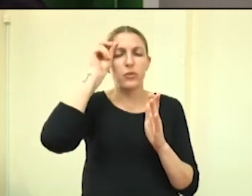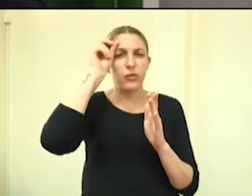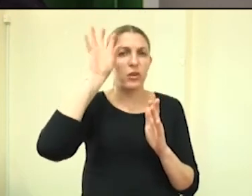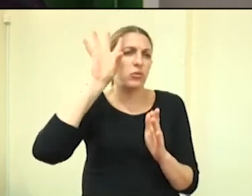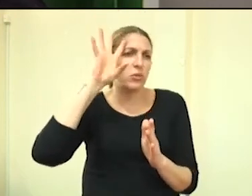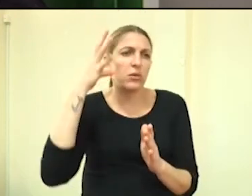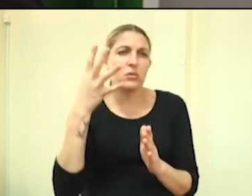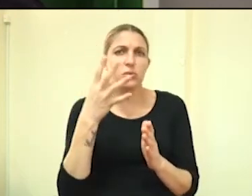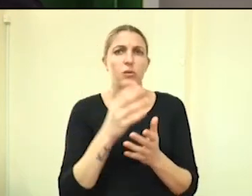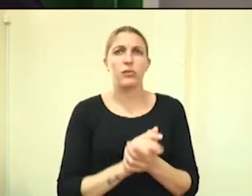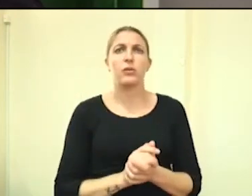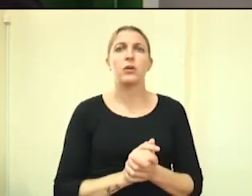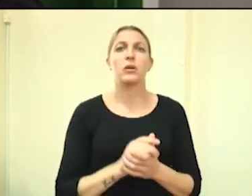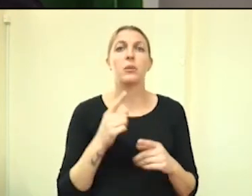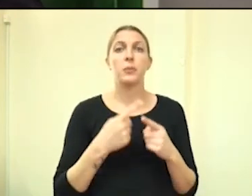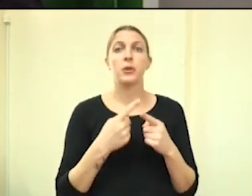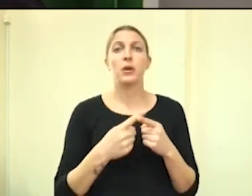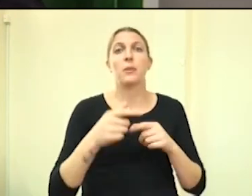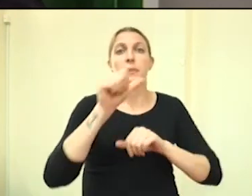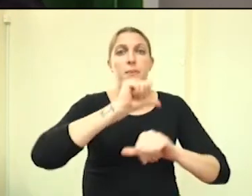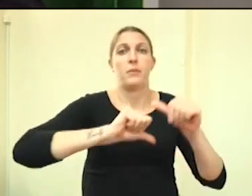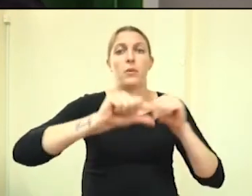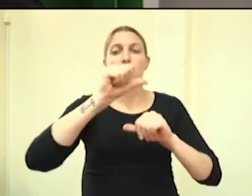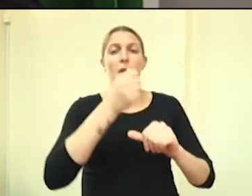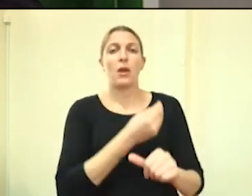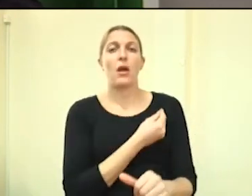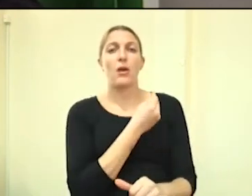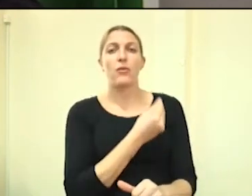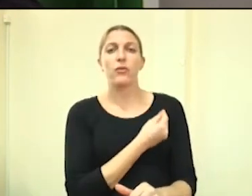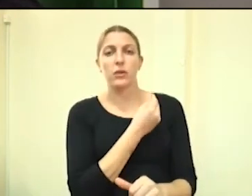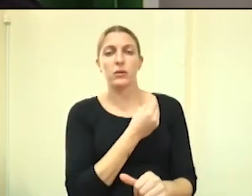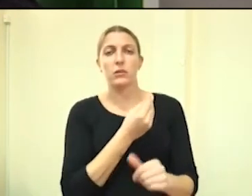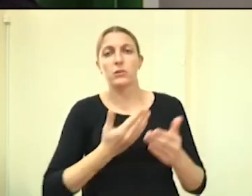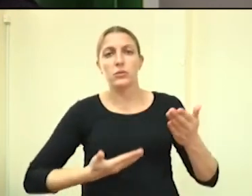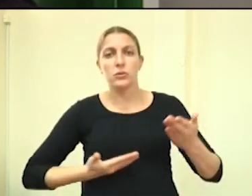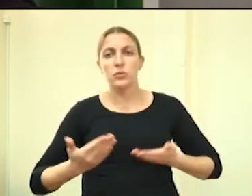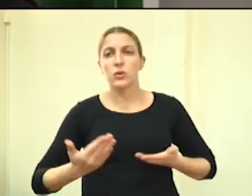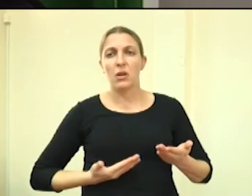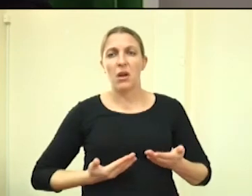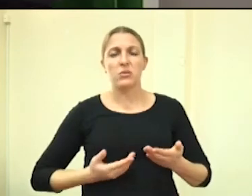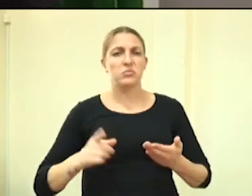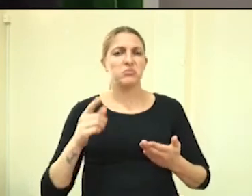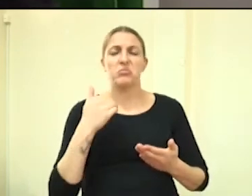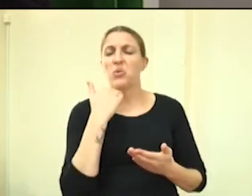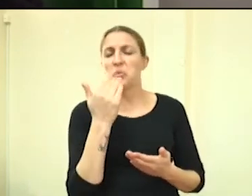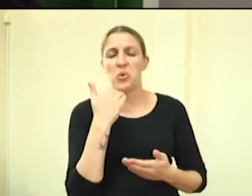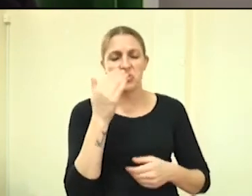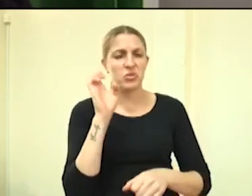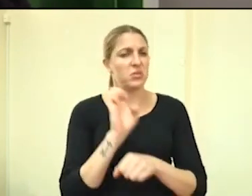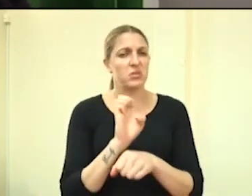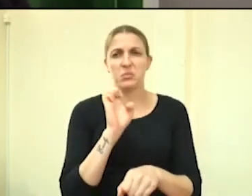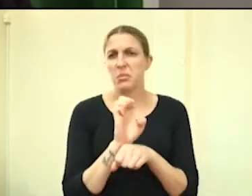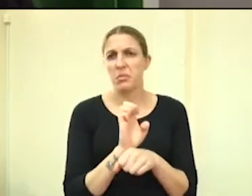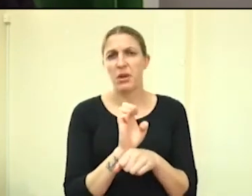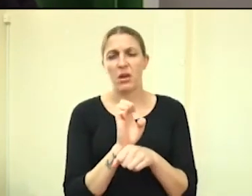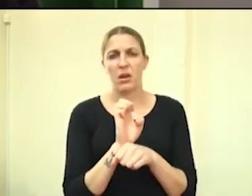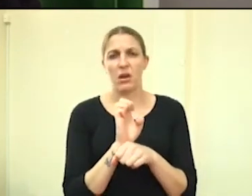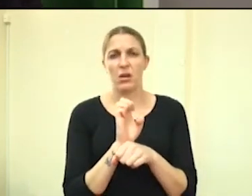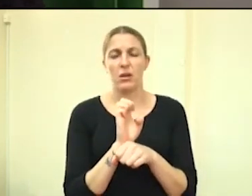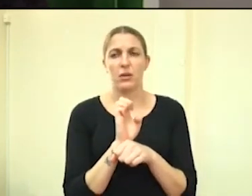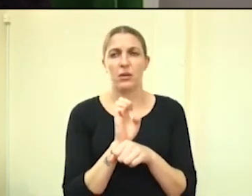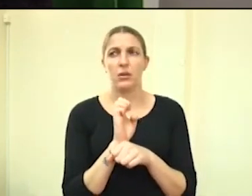essa coisa para mudar a vida dos funcionários públicos da nossa cidade não vai acontecer. A gente sabe que se vir, vai vir para prejudicar ainda mais o funcionário